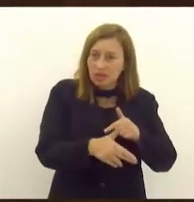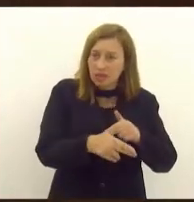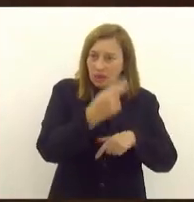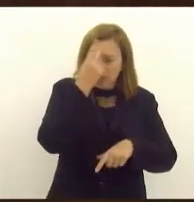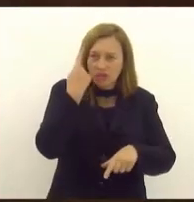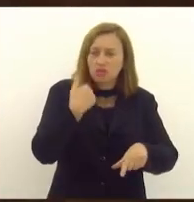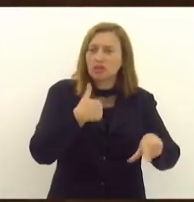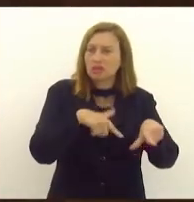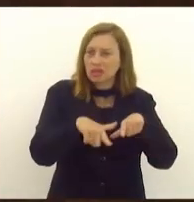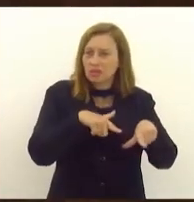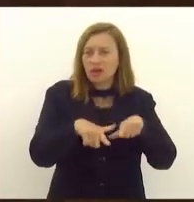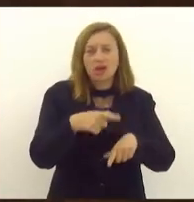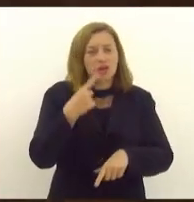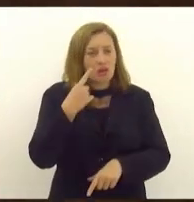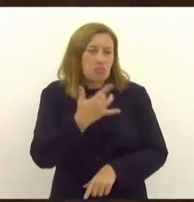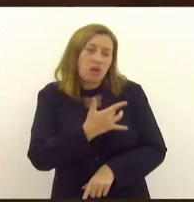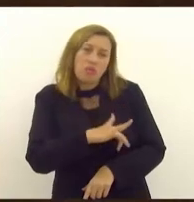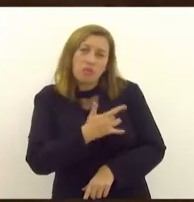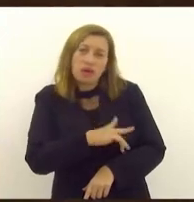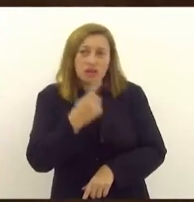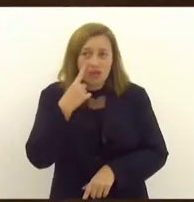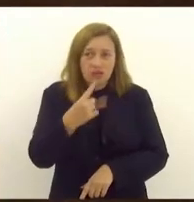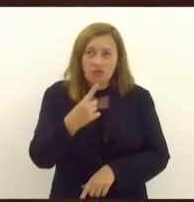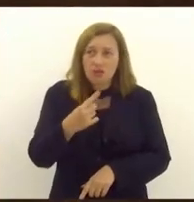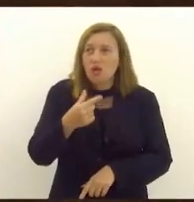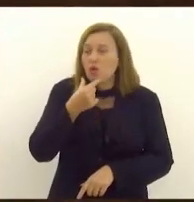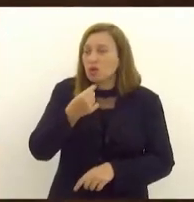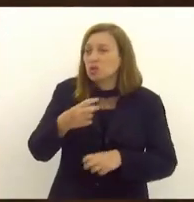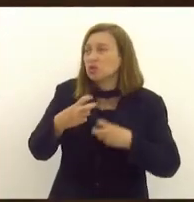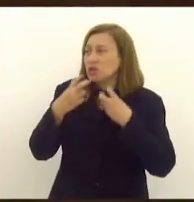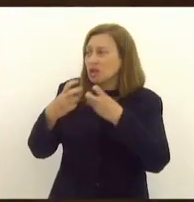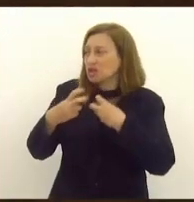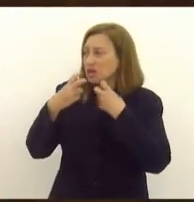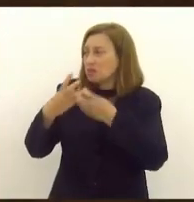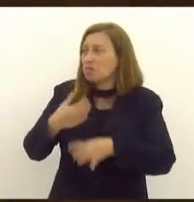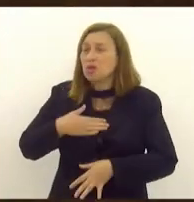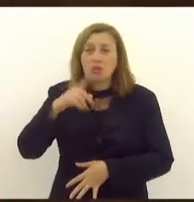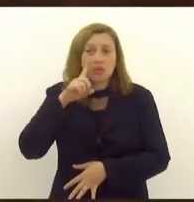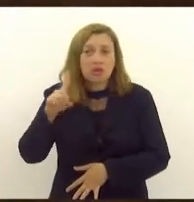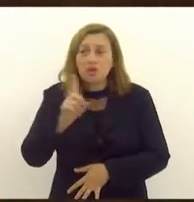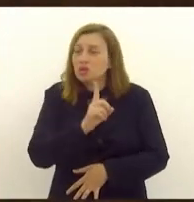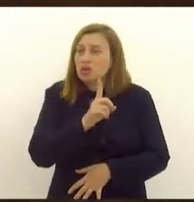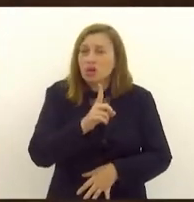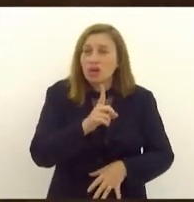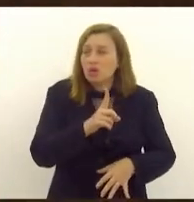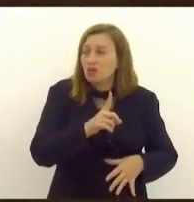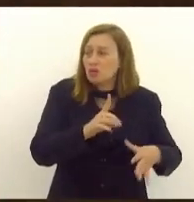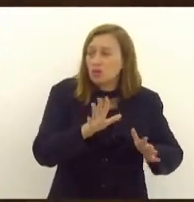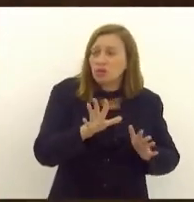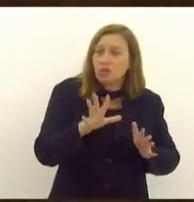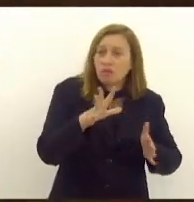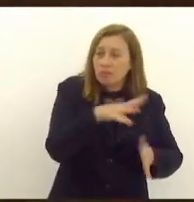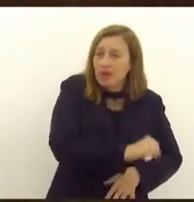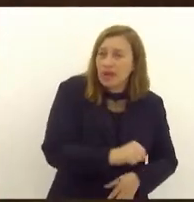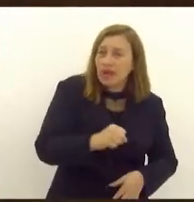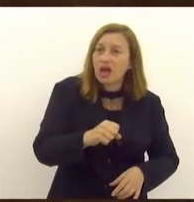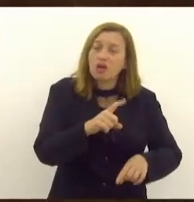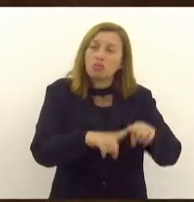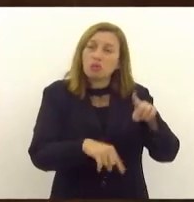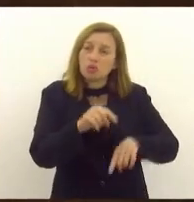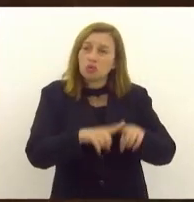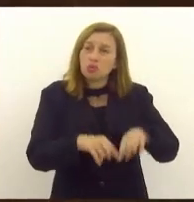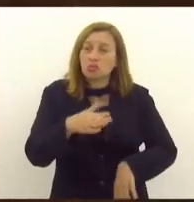o vídeo da pena de ver o garoto gritando pedindo pelo amor de Deus para não levar em a mercadoria dela com certeza